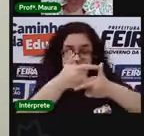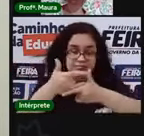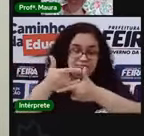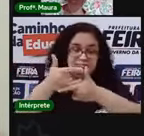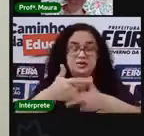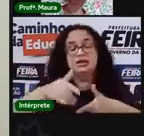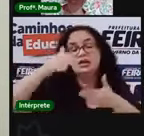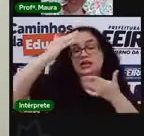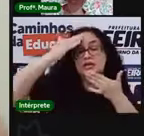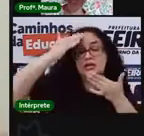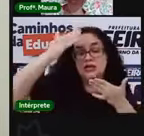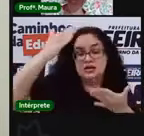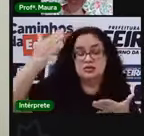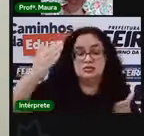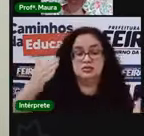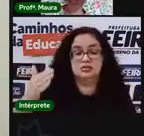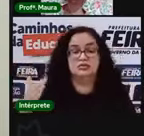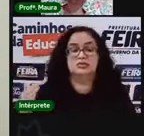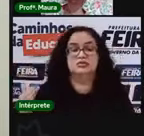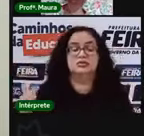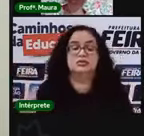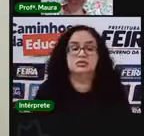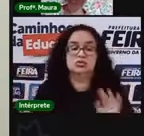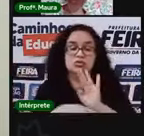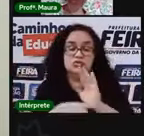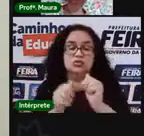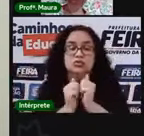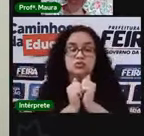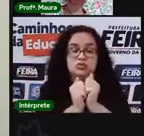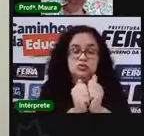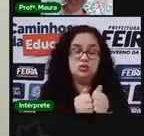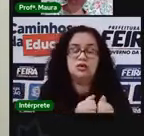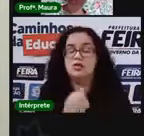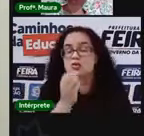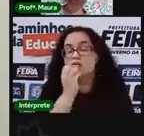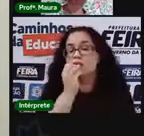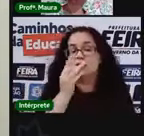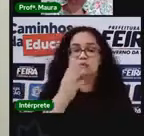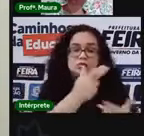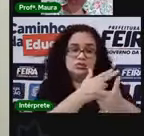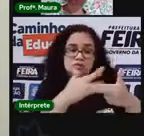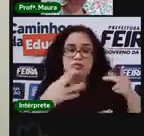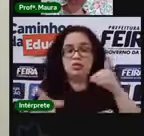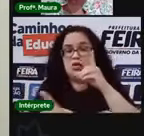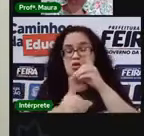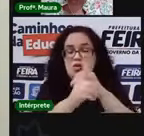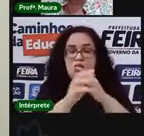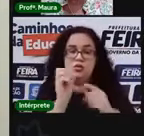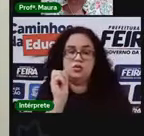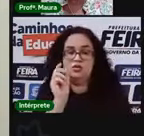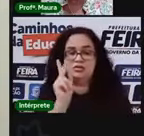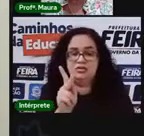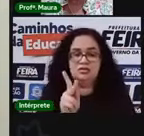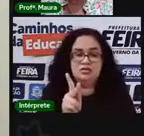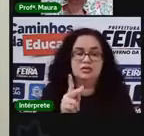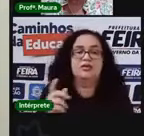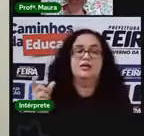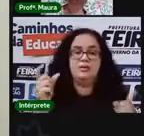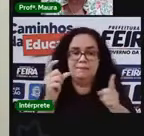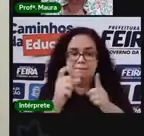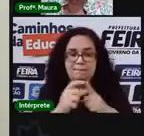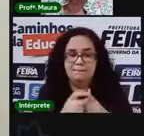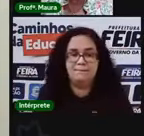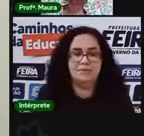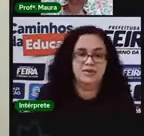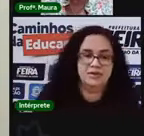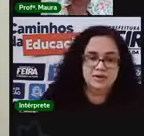a ancestralidade que convergiu e que trouxe energias positivas para o nosso encontro, tá certo? Você quer dizer uma palavrinha final para o